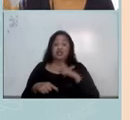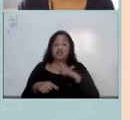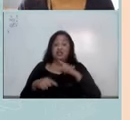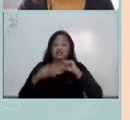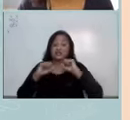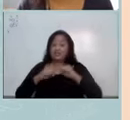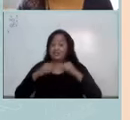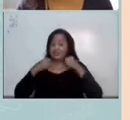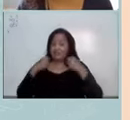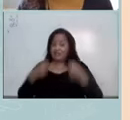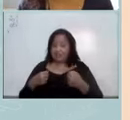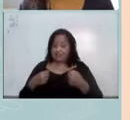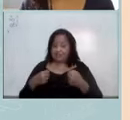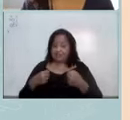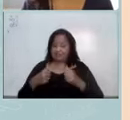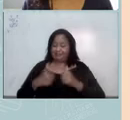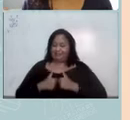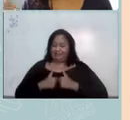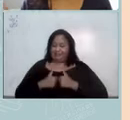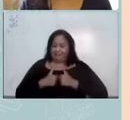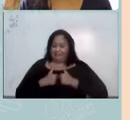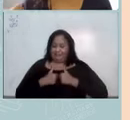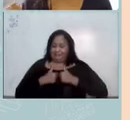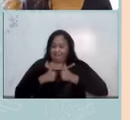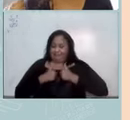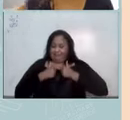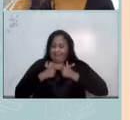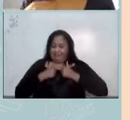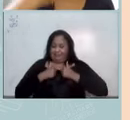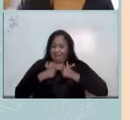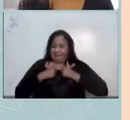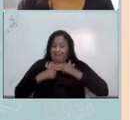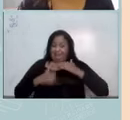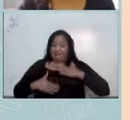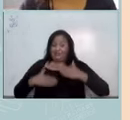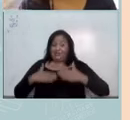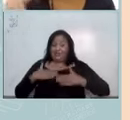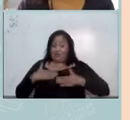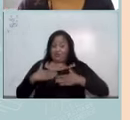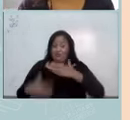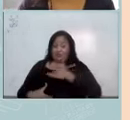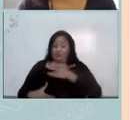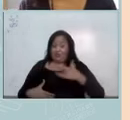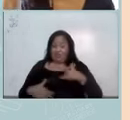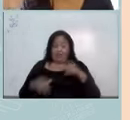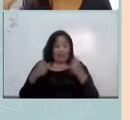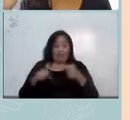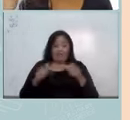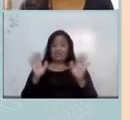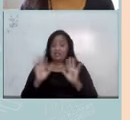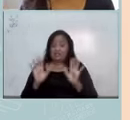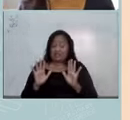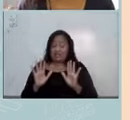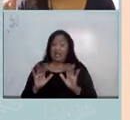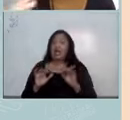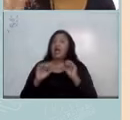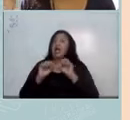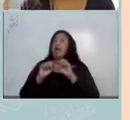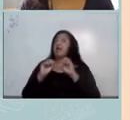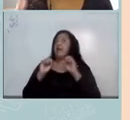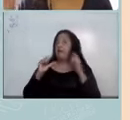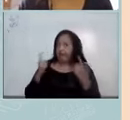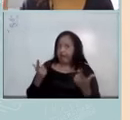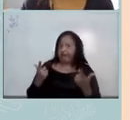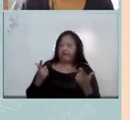nossa imunidade. Então, o que a gente precisa, na verdade, não é entrar em pânico, não é ficar desesperado. Claro que agora a gente está,